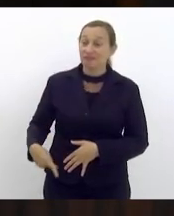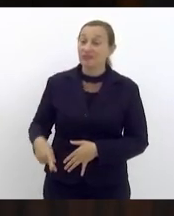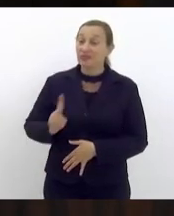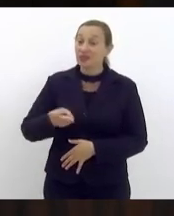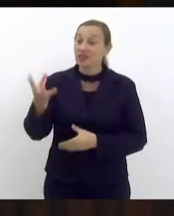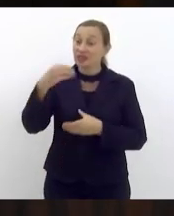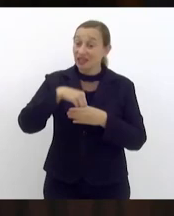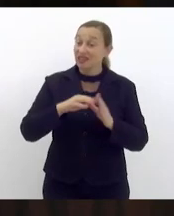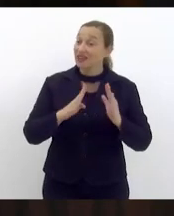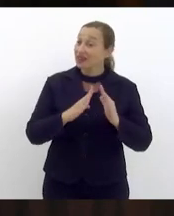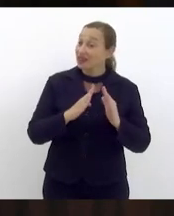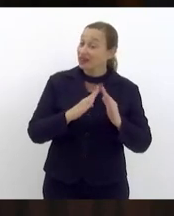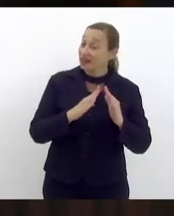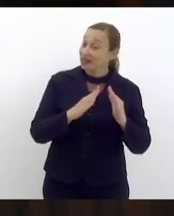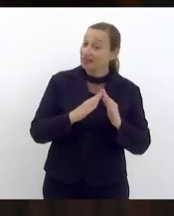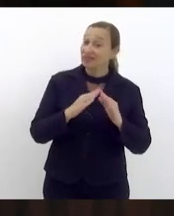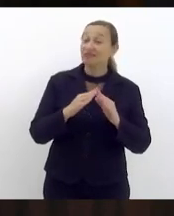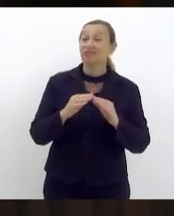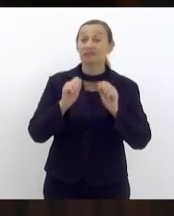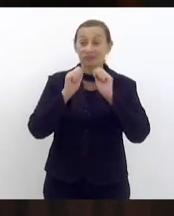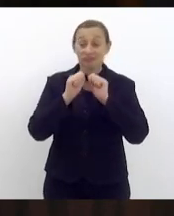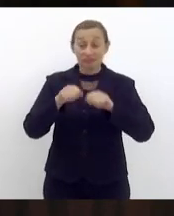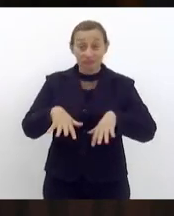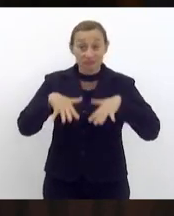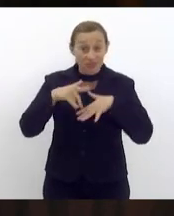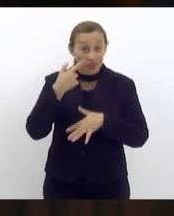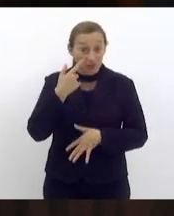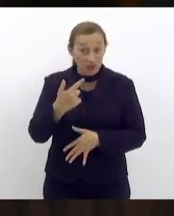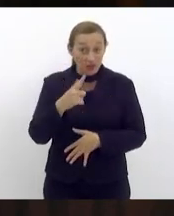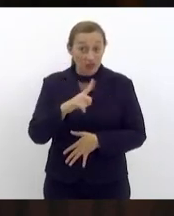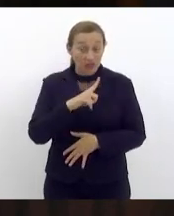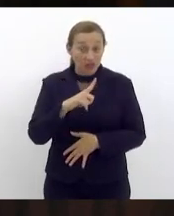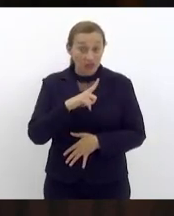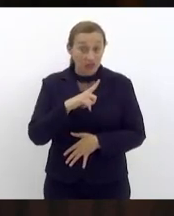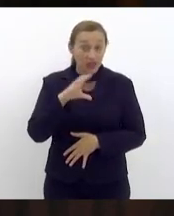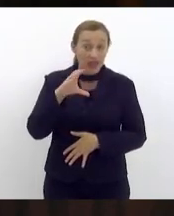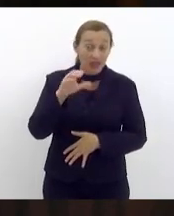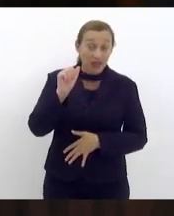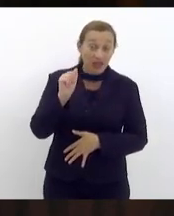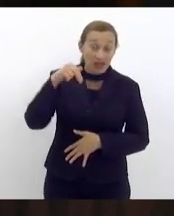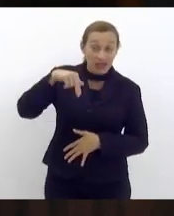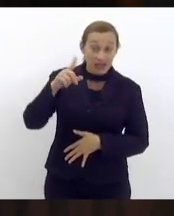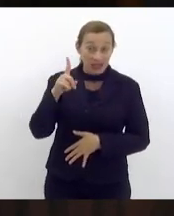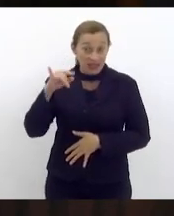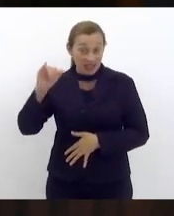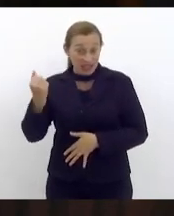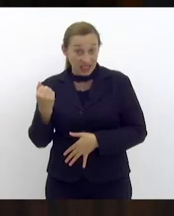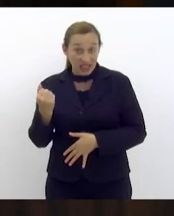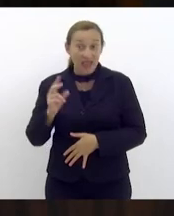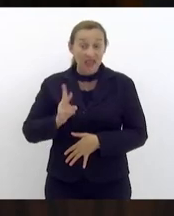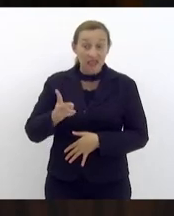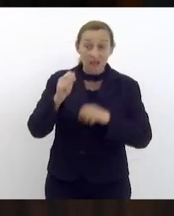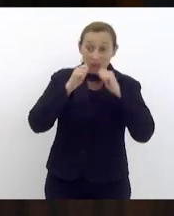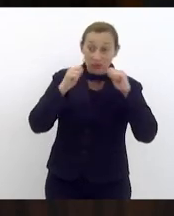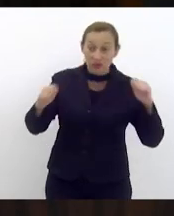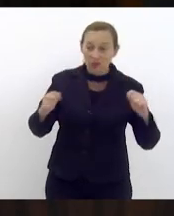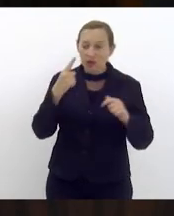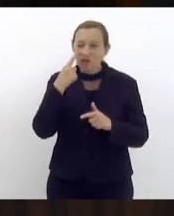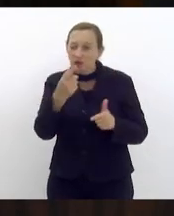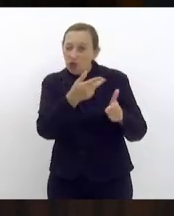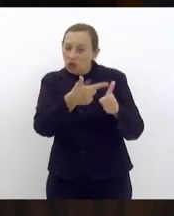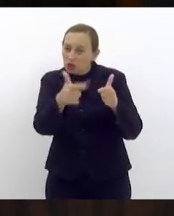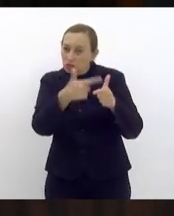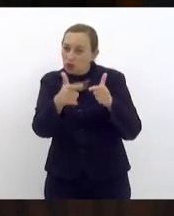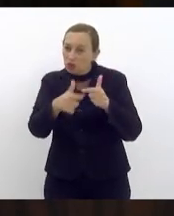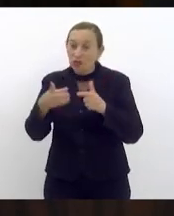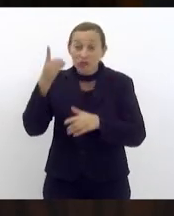da casa sempre aqui dentro do plenário vocês vêm aqui que tem aí o Canelinha ali ó que tá ali que tá sempre selecionando para saber dos problemas que